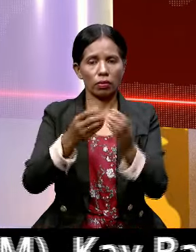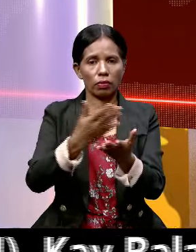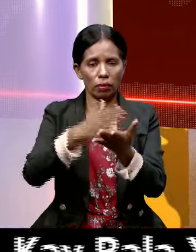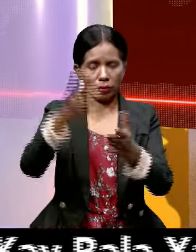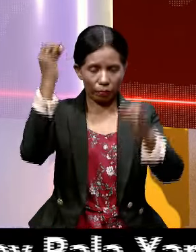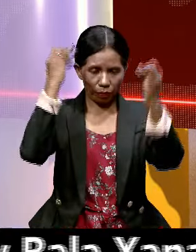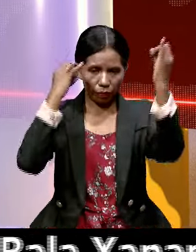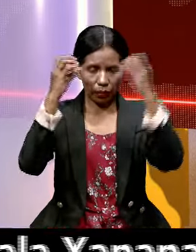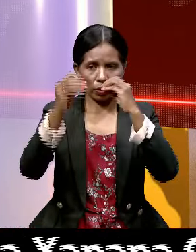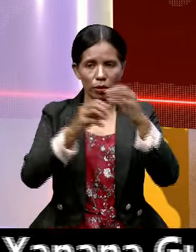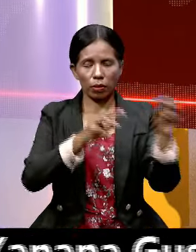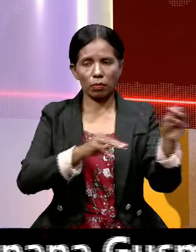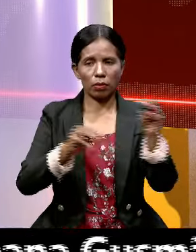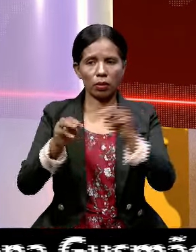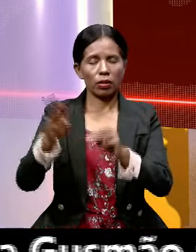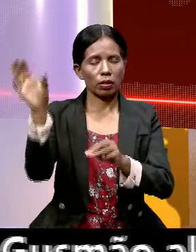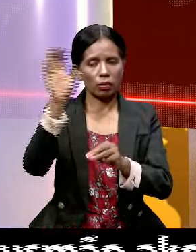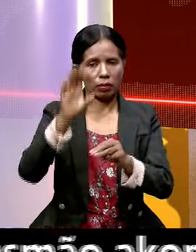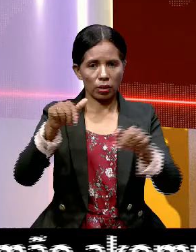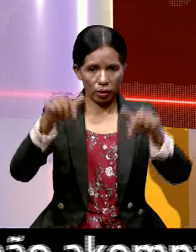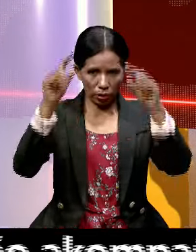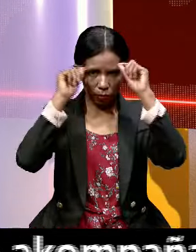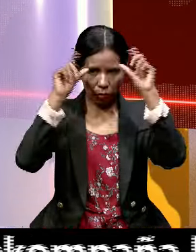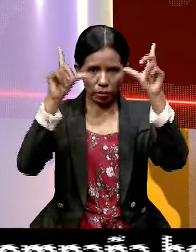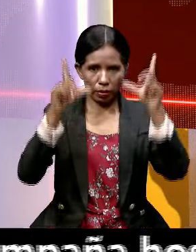sensibilização mudança climática em Timor-Leste.